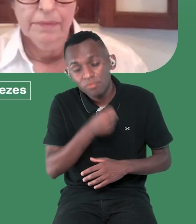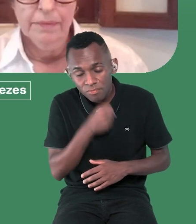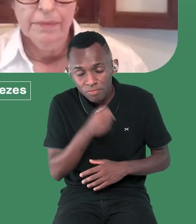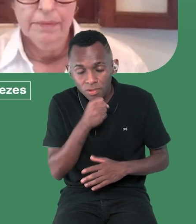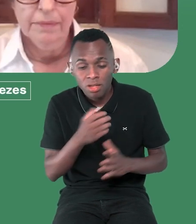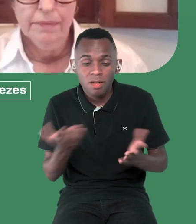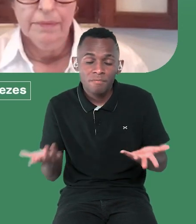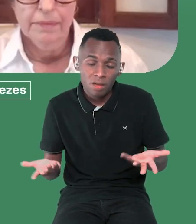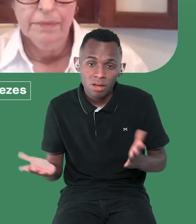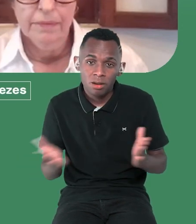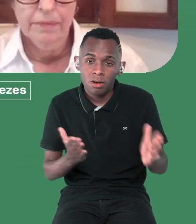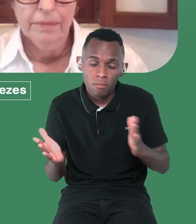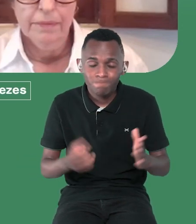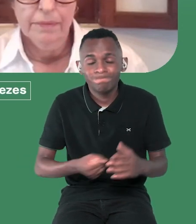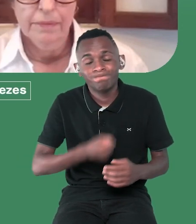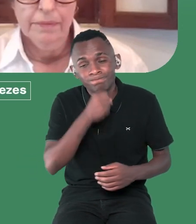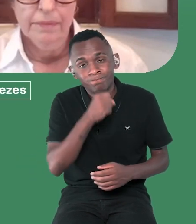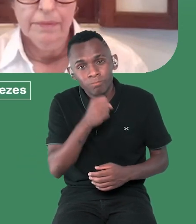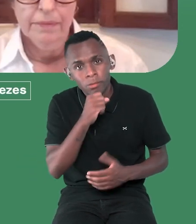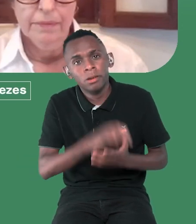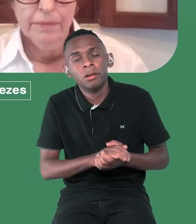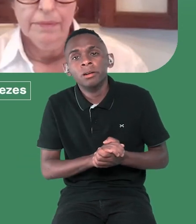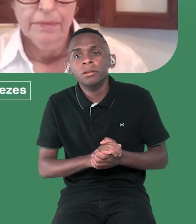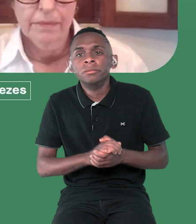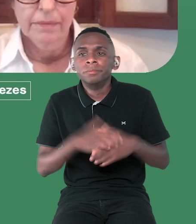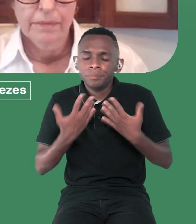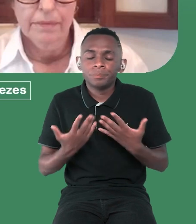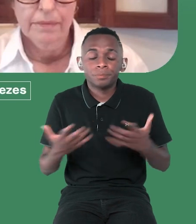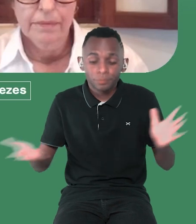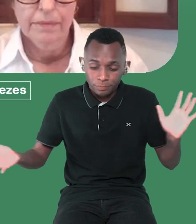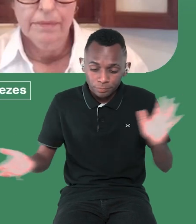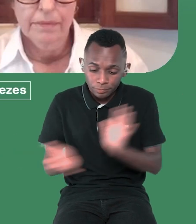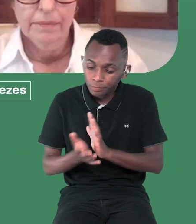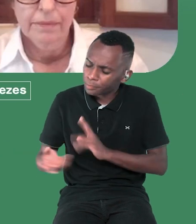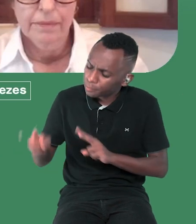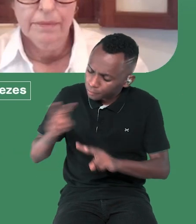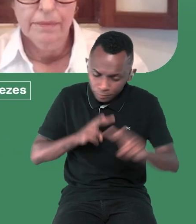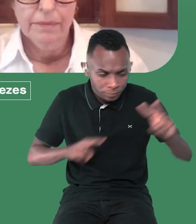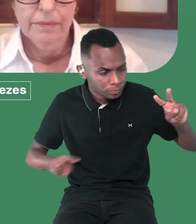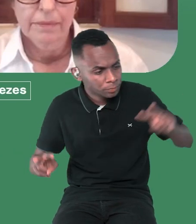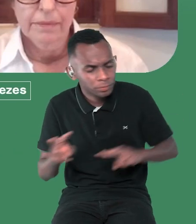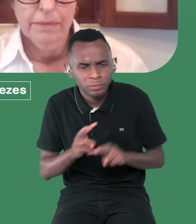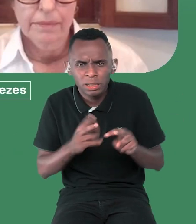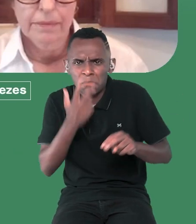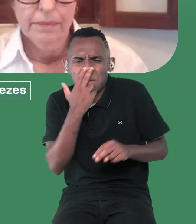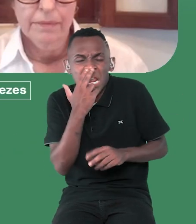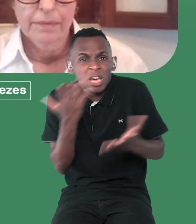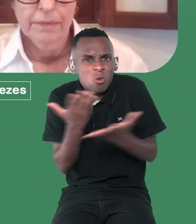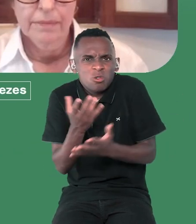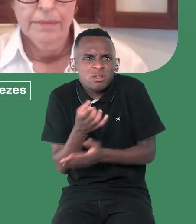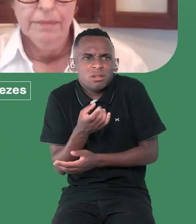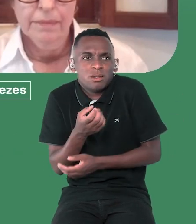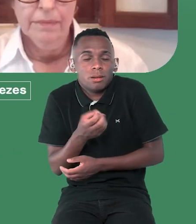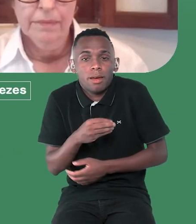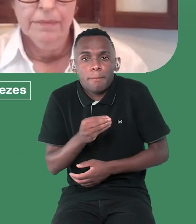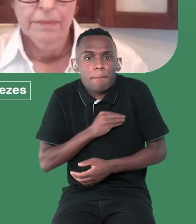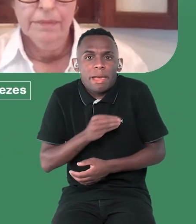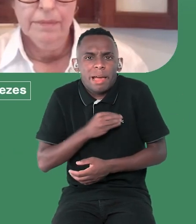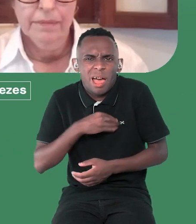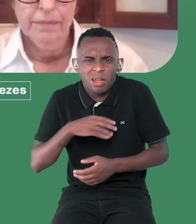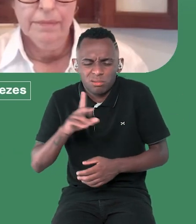velhice, a velhice que se olha hoje parece que ser velho é um pecado, né?